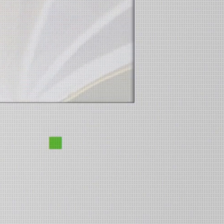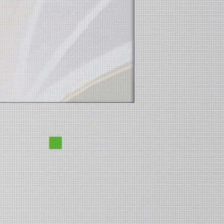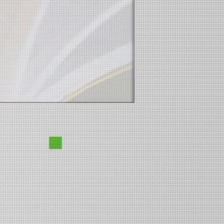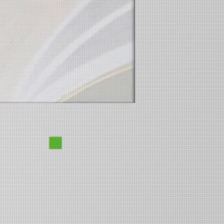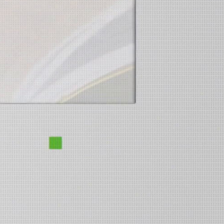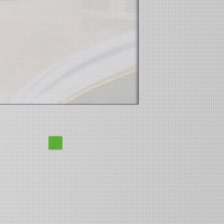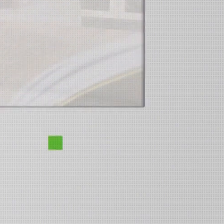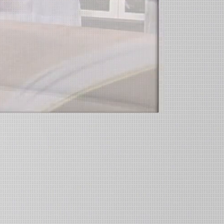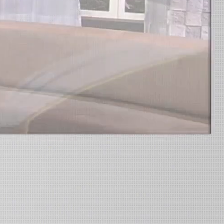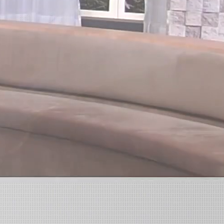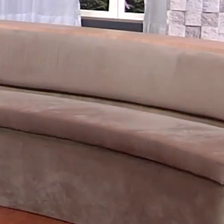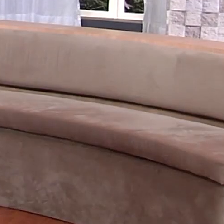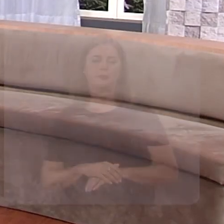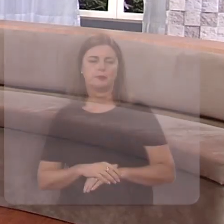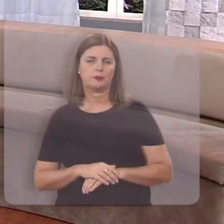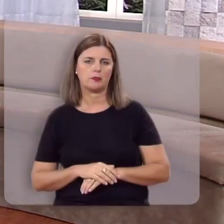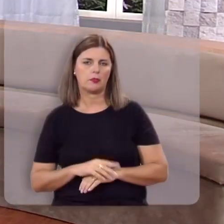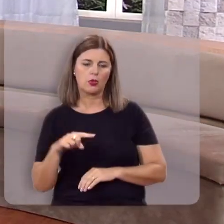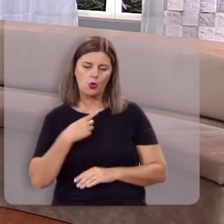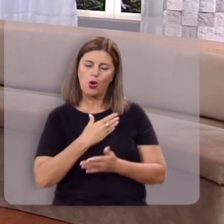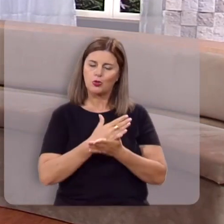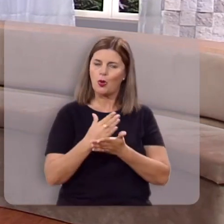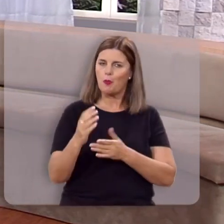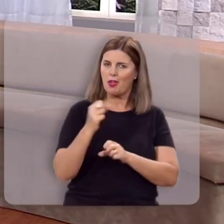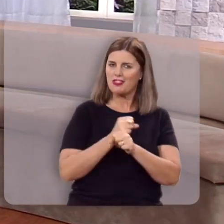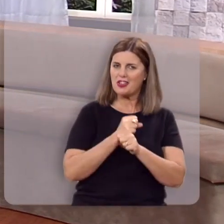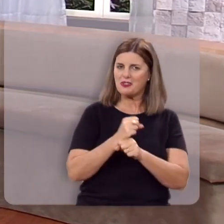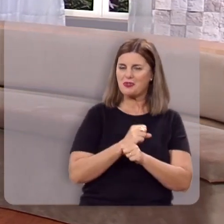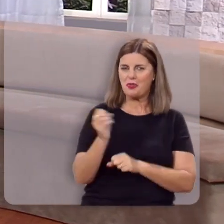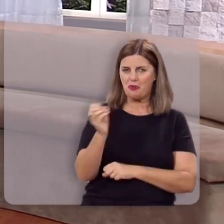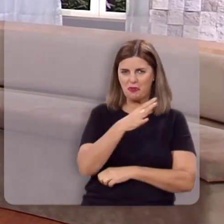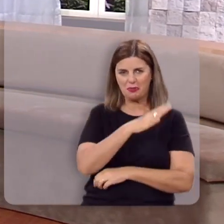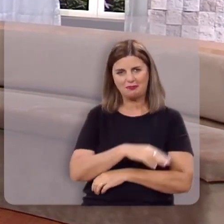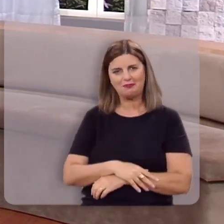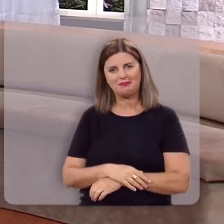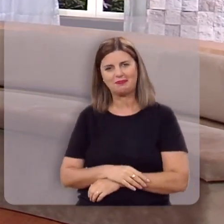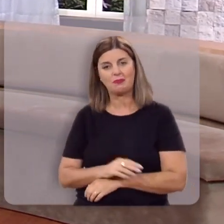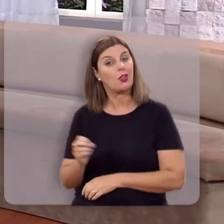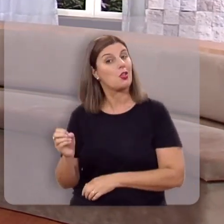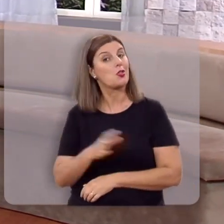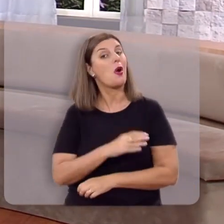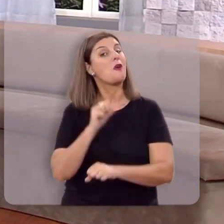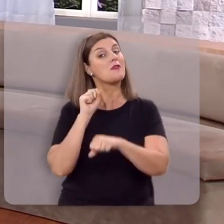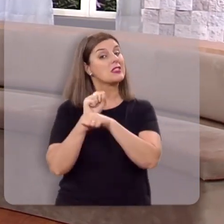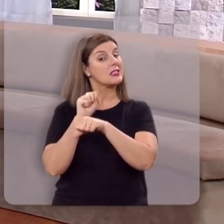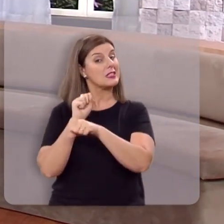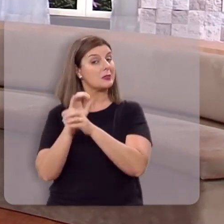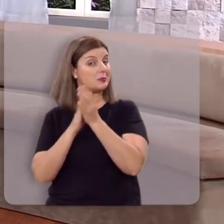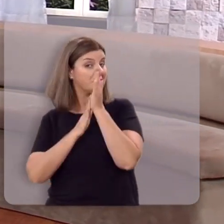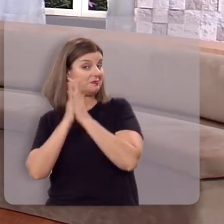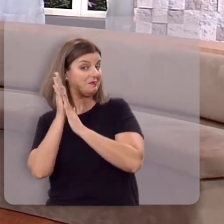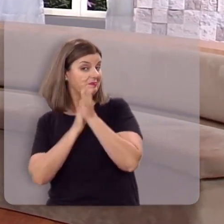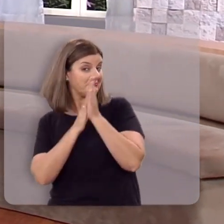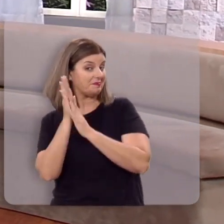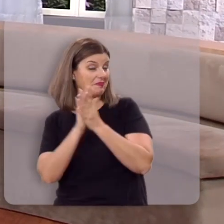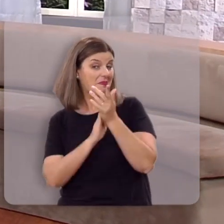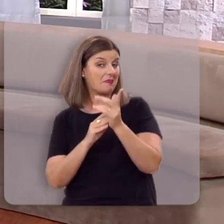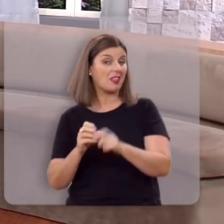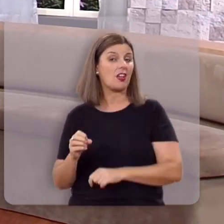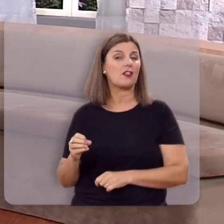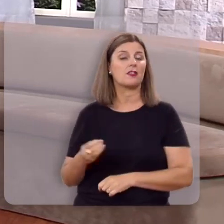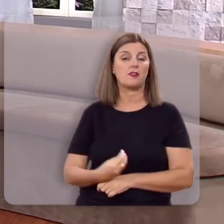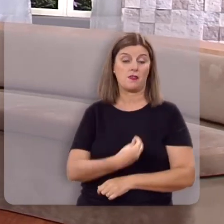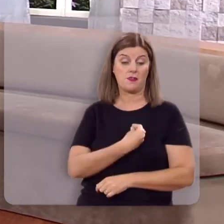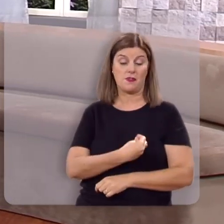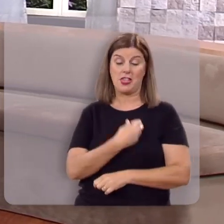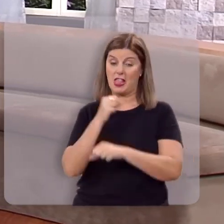perfeição. Estamos começando um novo ano, com novas expectativas, com uma